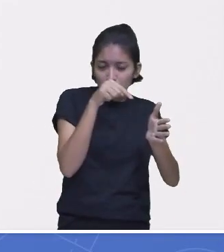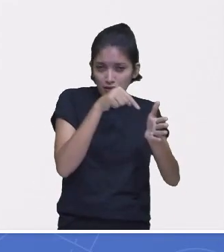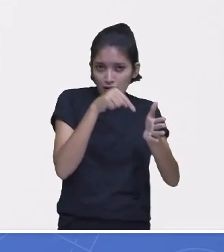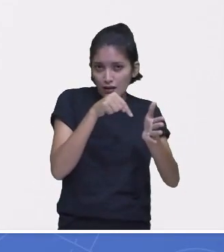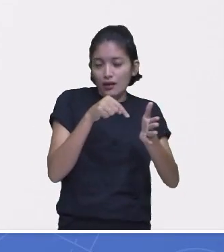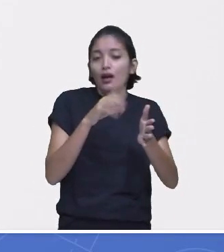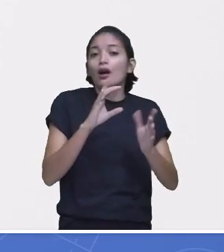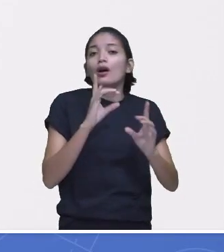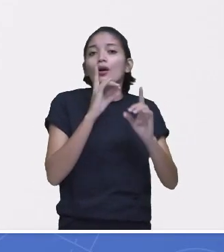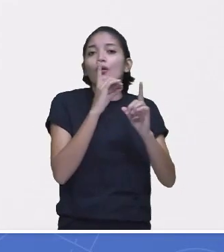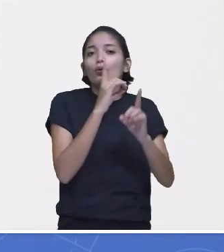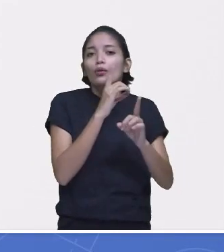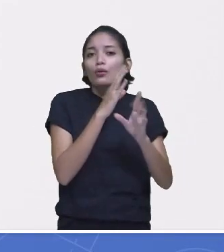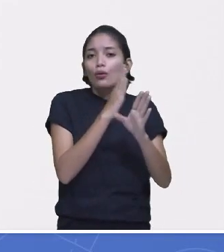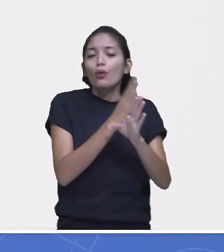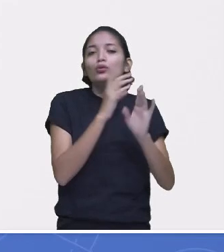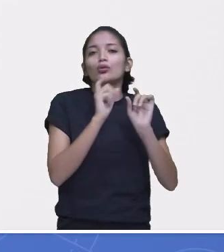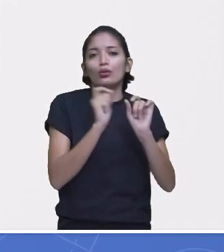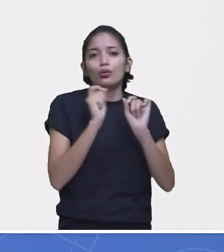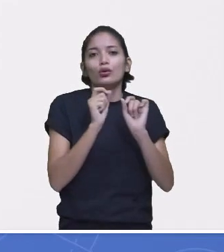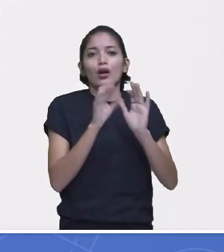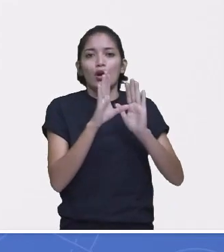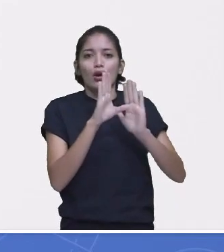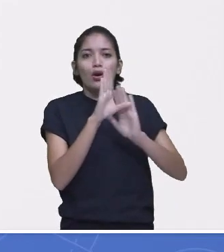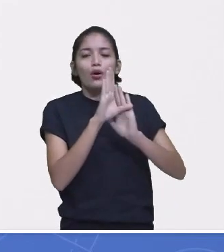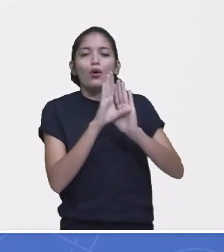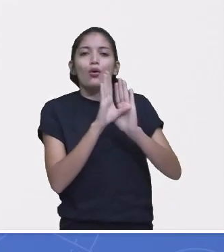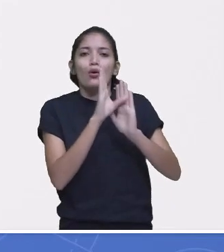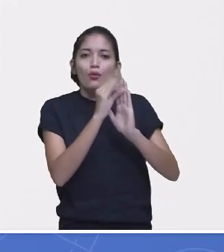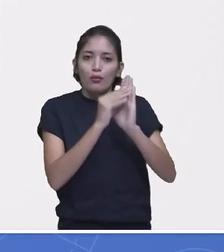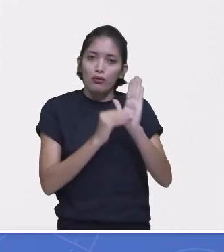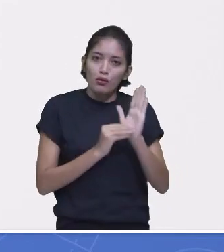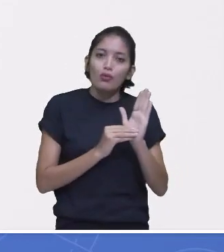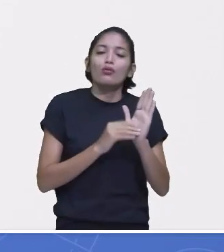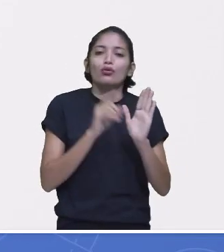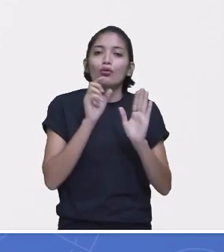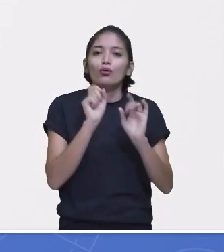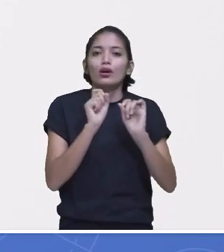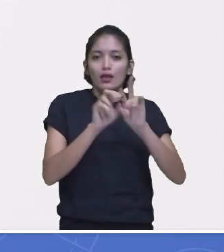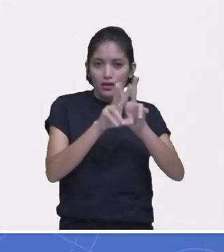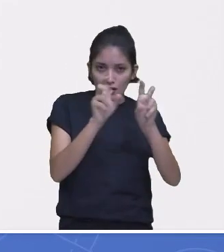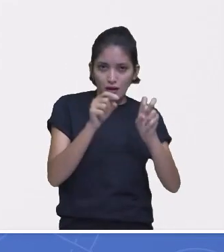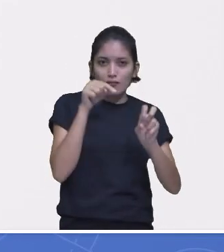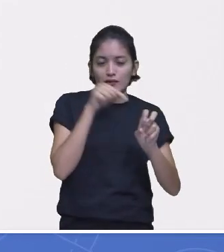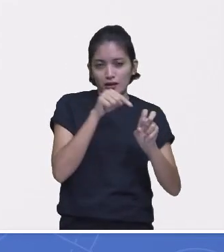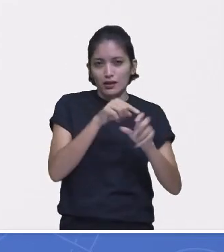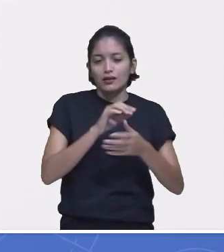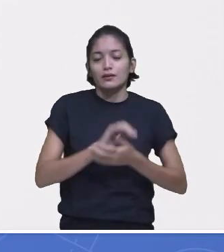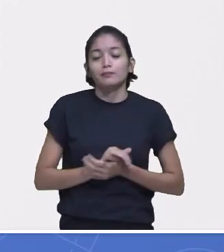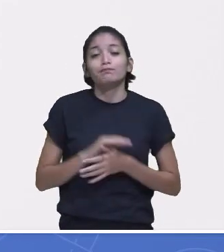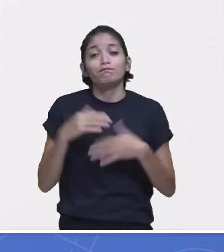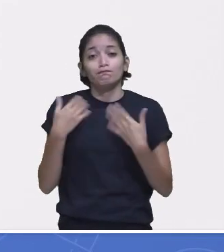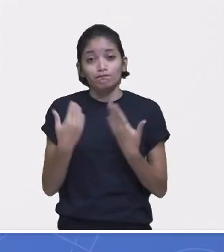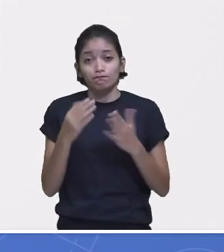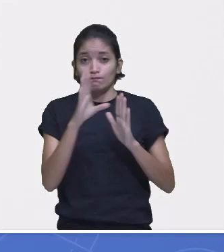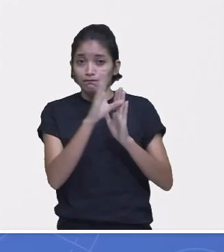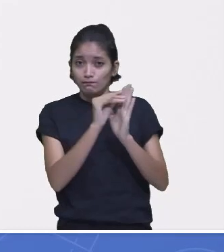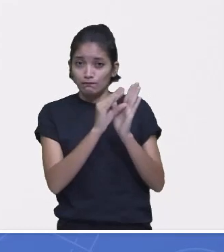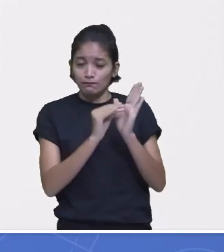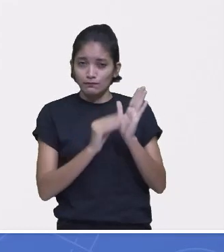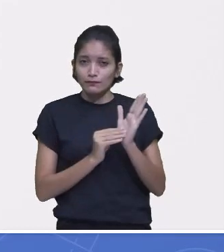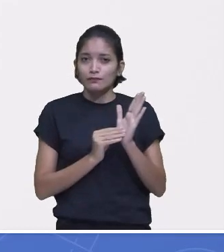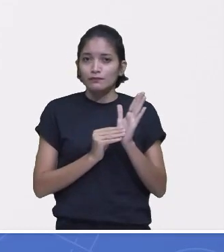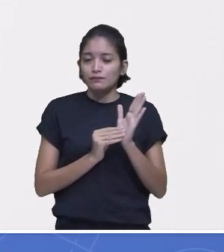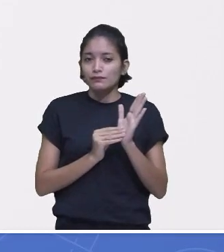encontrar conteúdo referente a essa questão. Então nós temos aí conteúdo relacionado